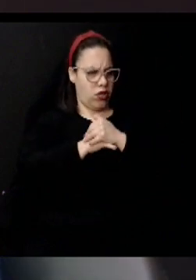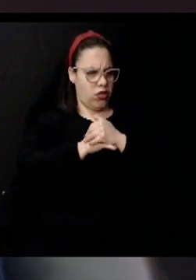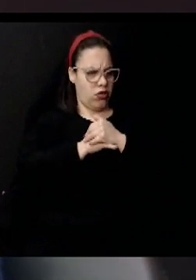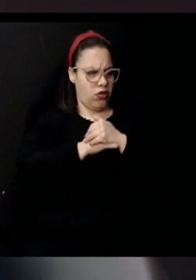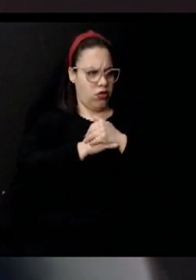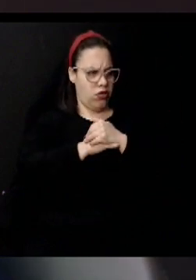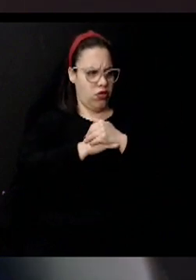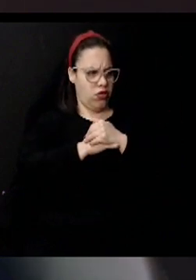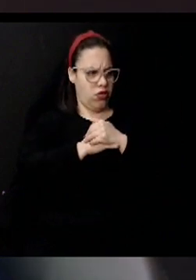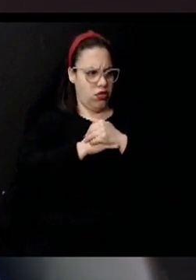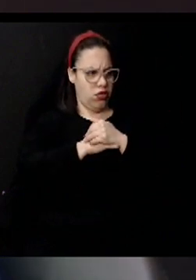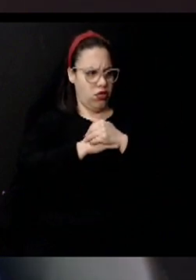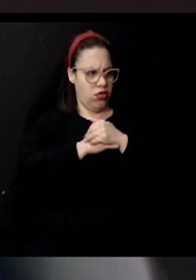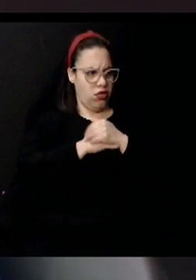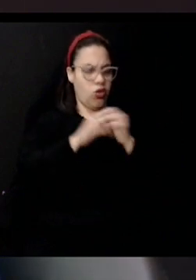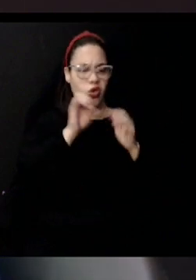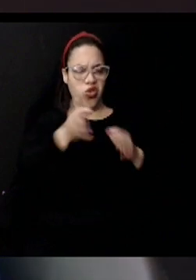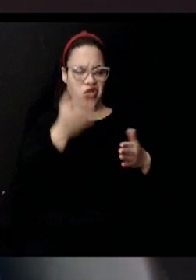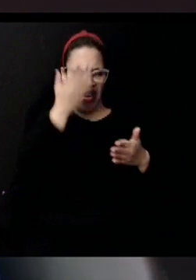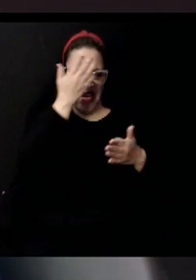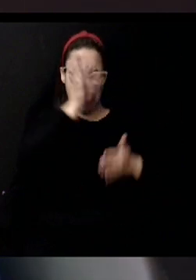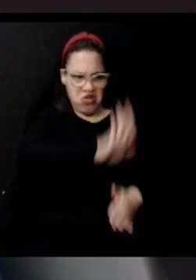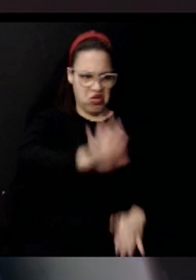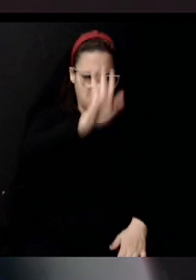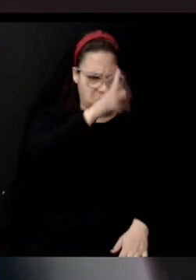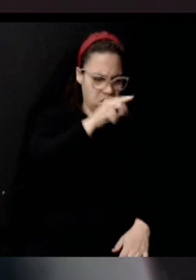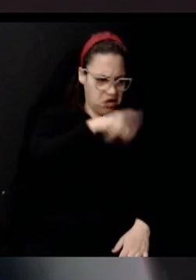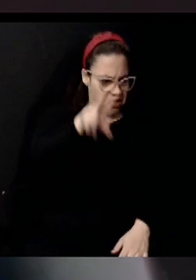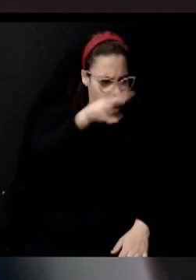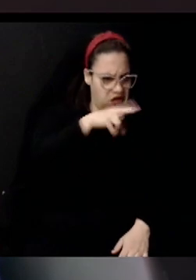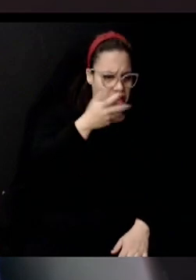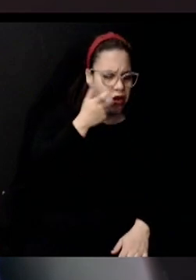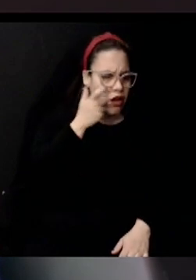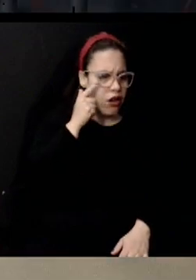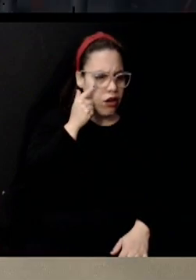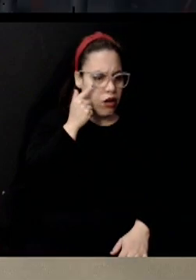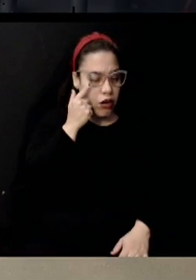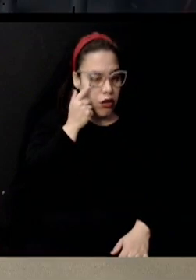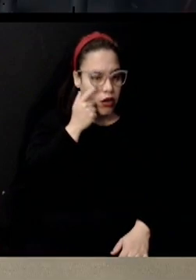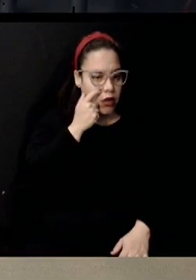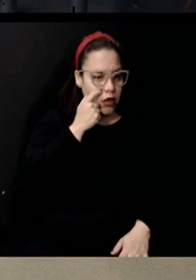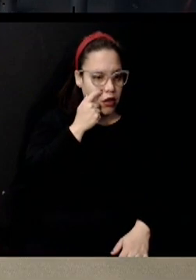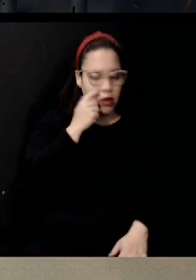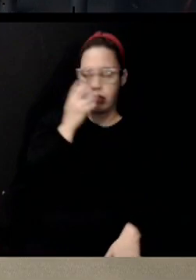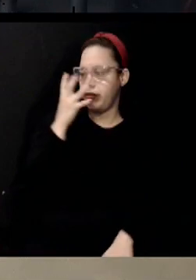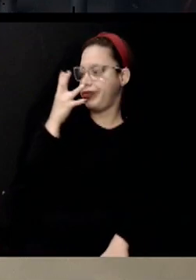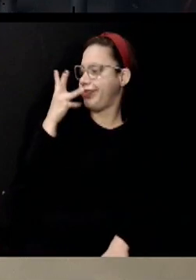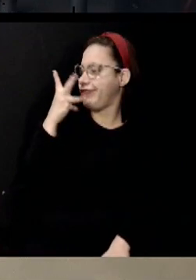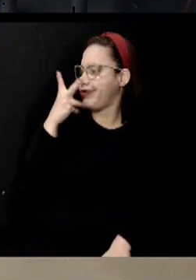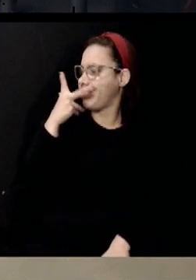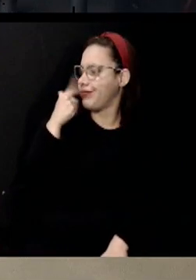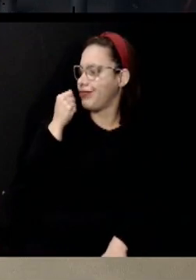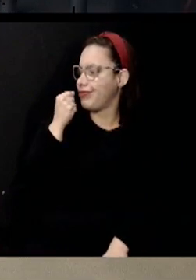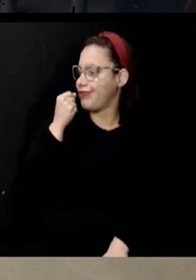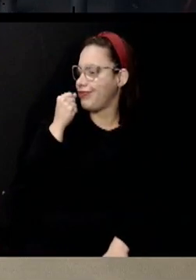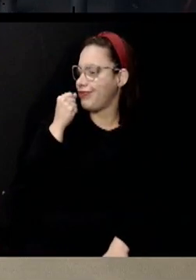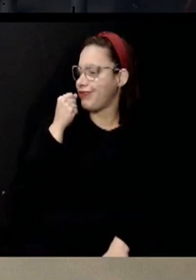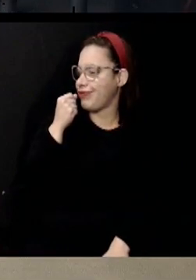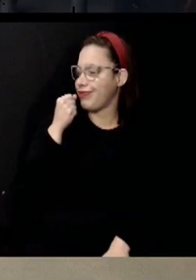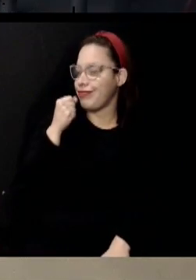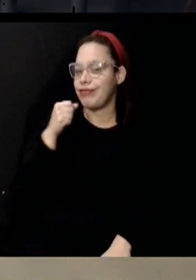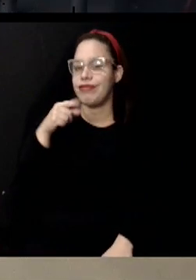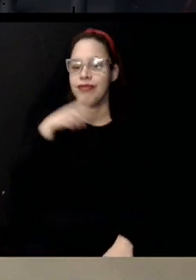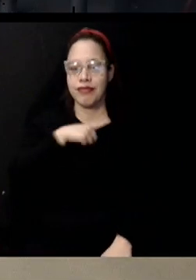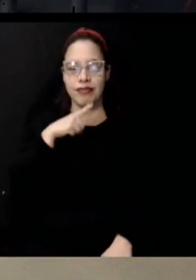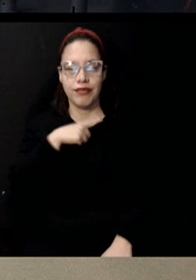né, novas respostas, A sa visão de vocês é magnífica. então, Isso a gente tem aqui, todos